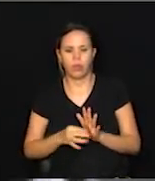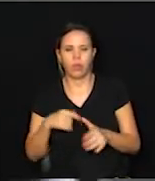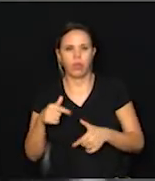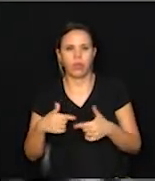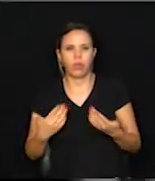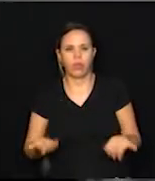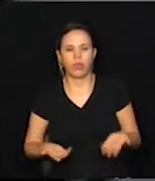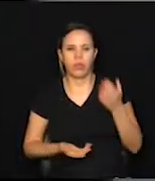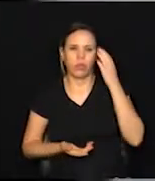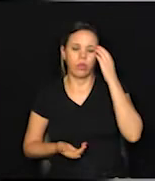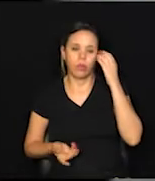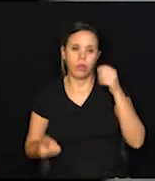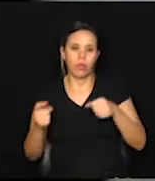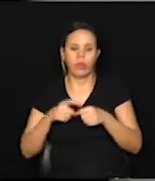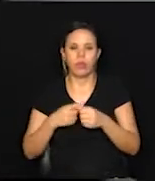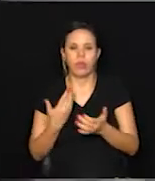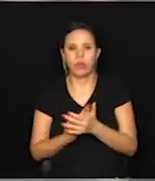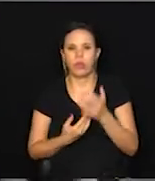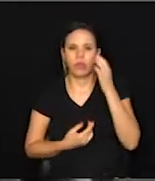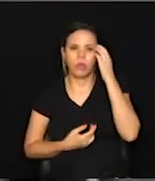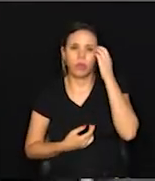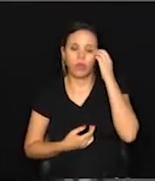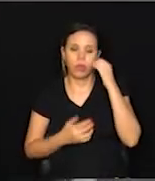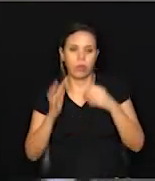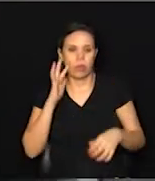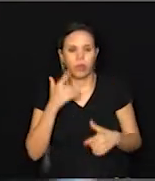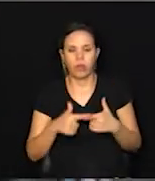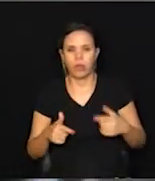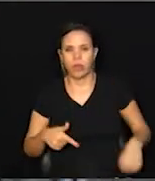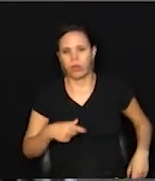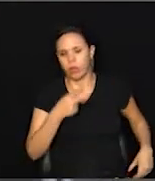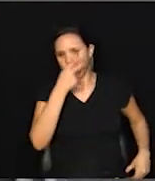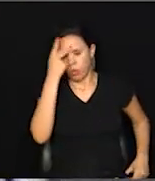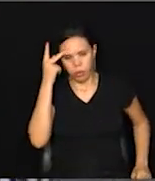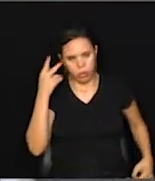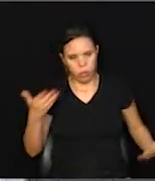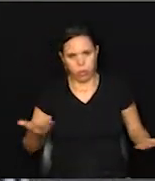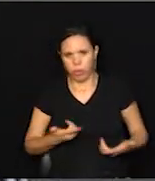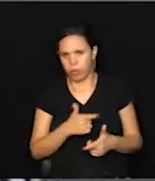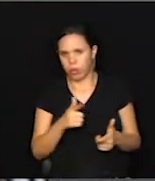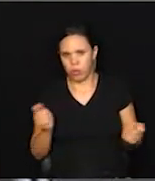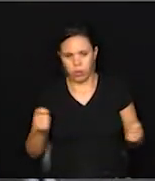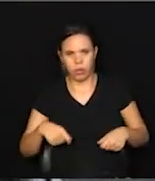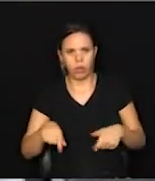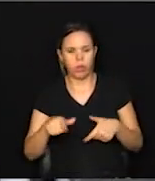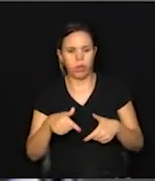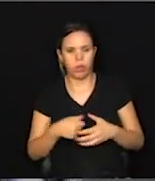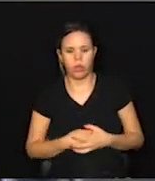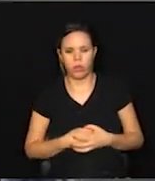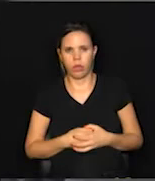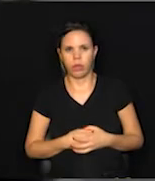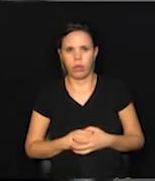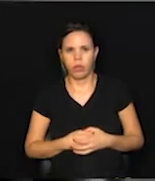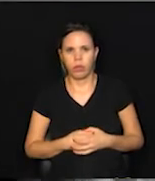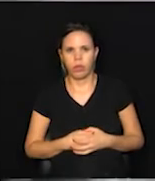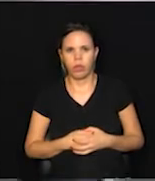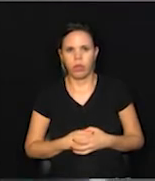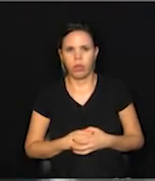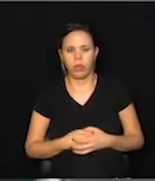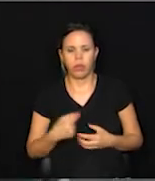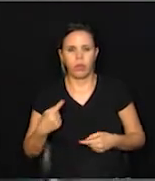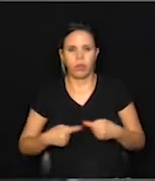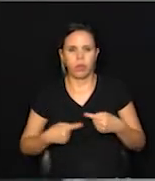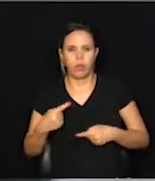trabalho, o retorno das aulas não vai solucionar o problema das pessoas que hoje estão sem condições de trabalhar, né? Então, nós estamos discutindo